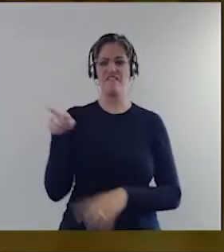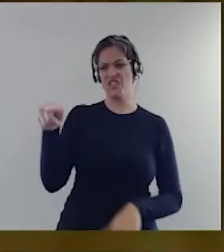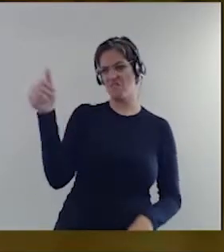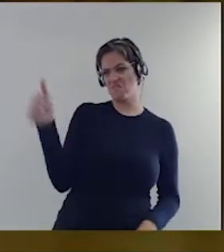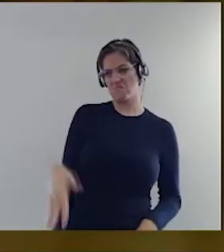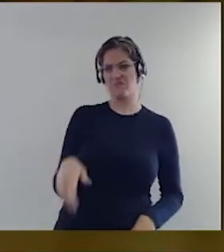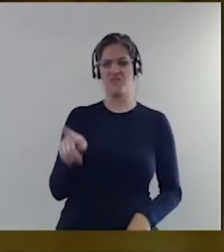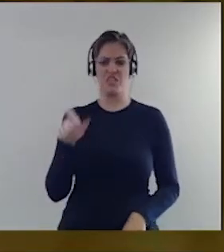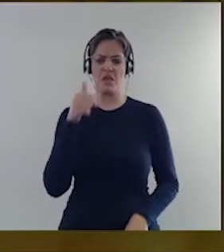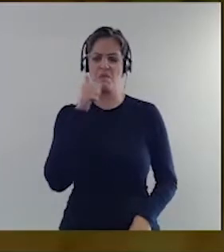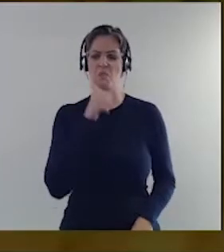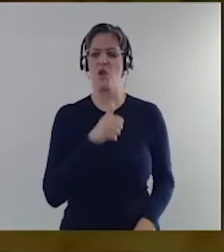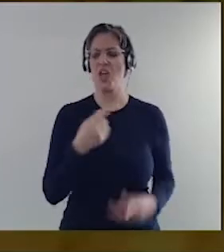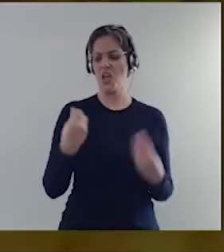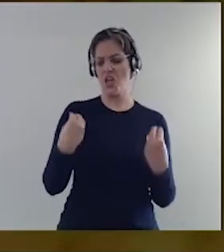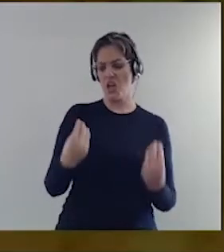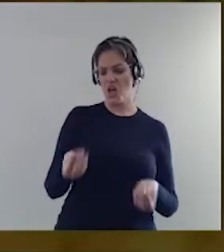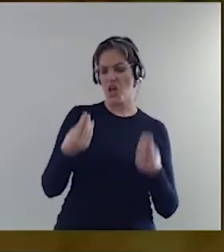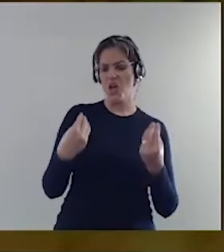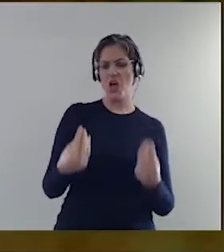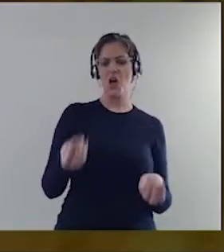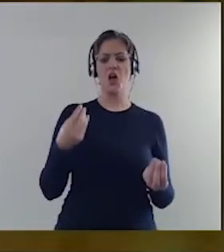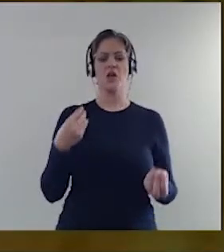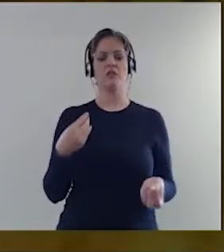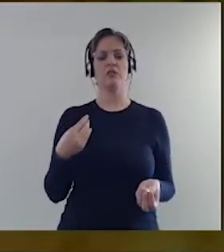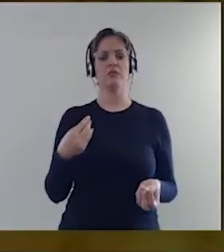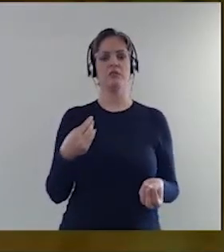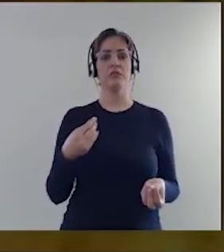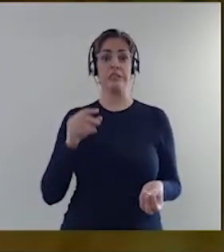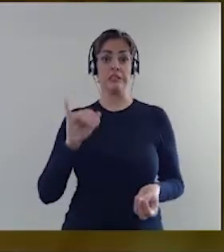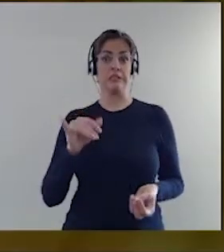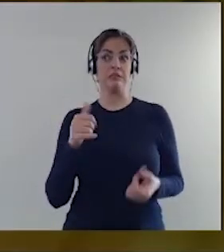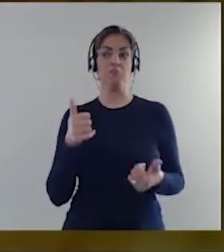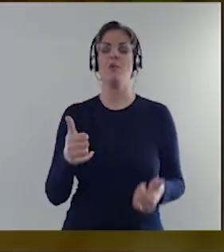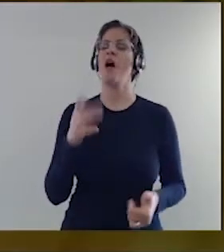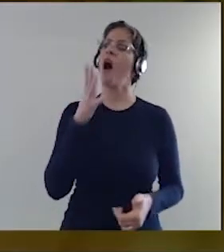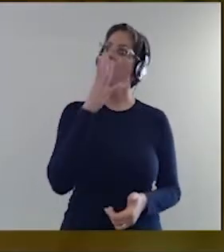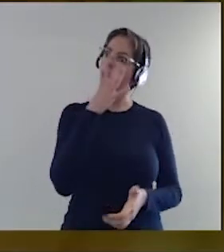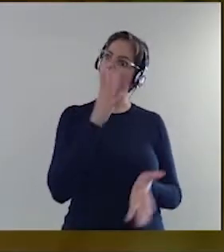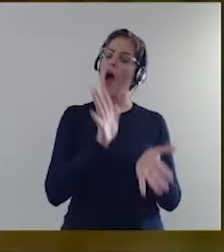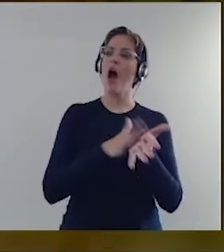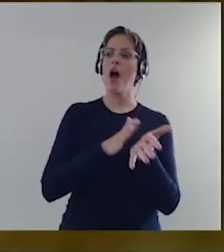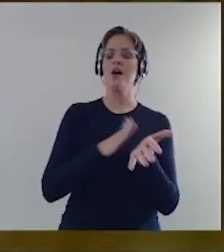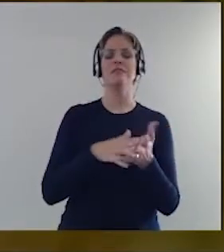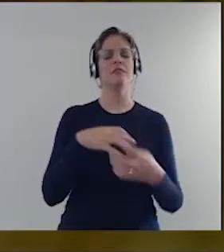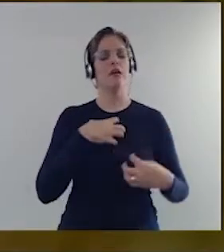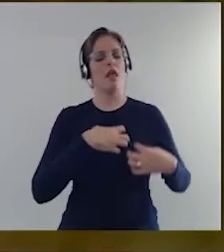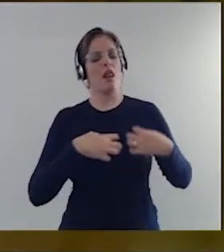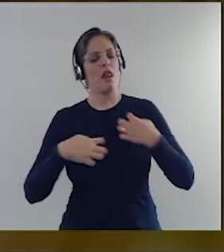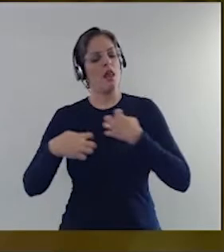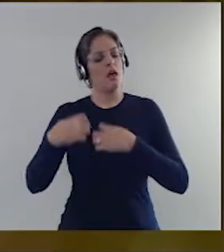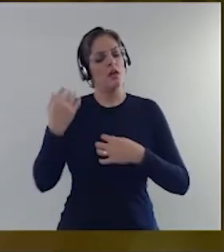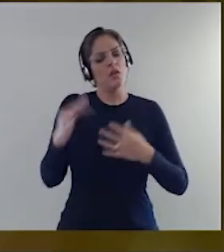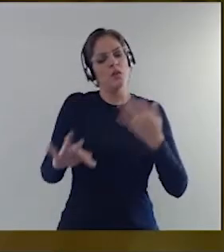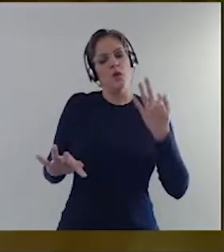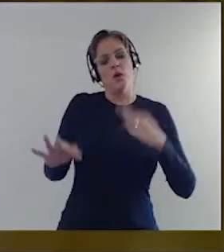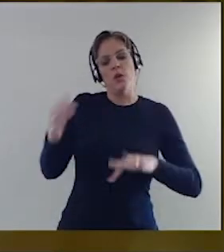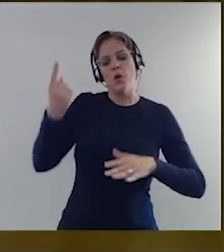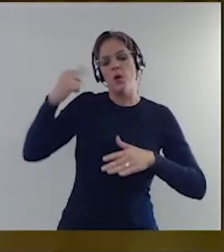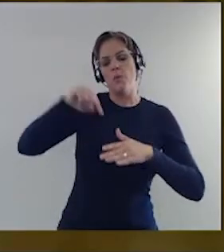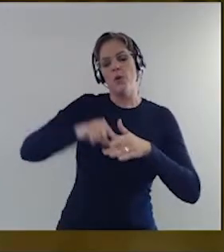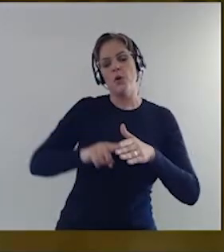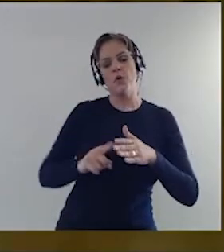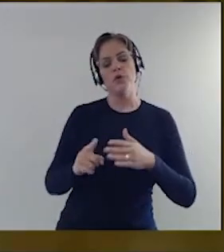sua condição de mulher merecedora de admiração e, assim, dores emocionais profundas e